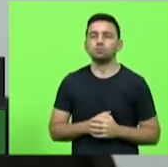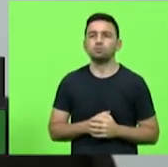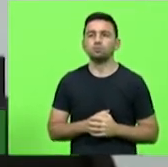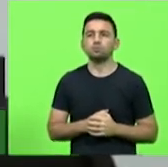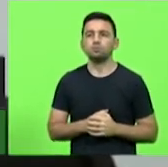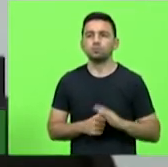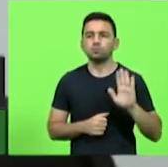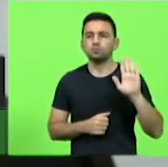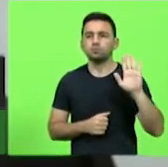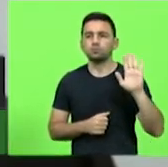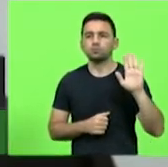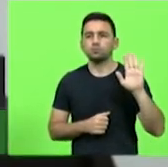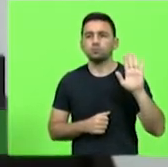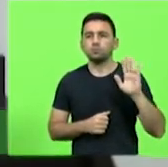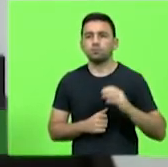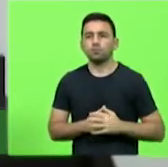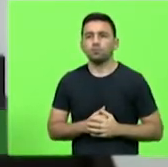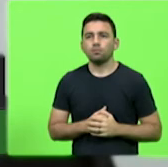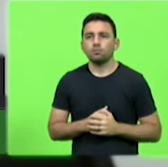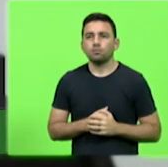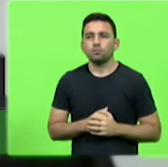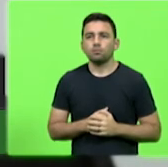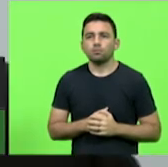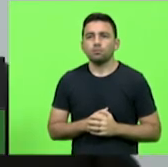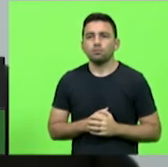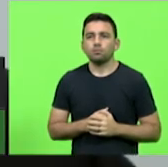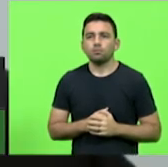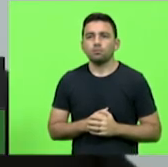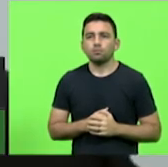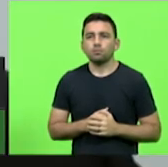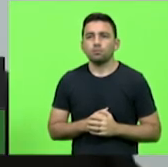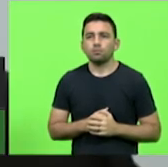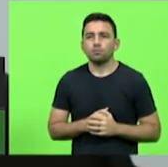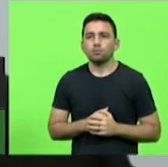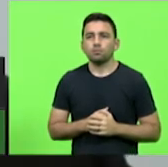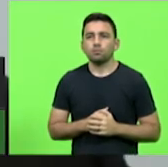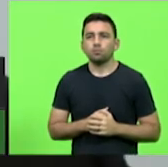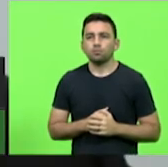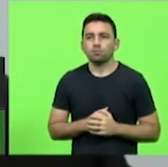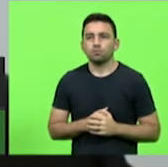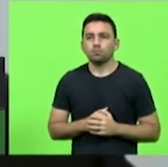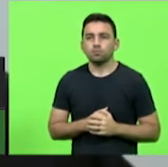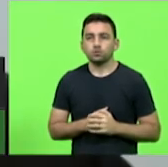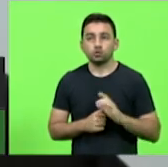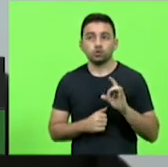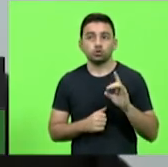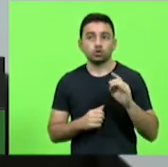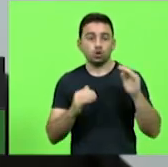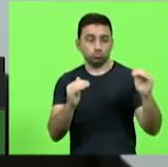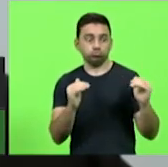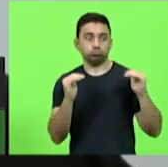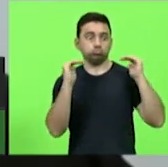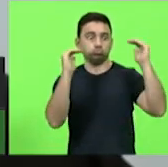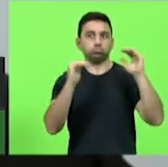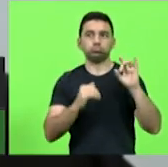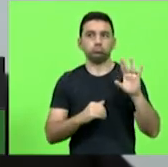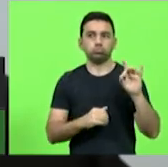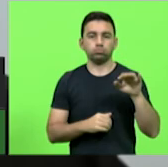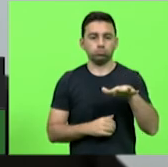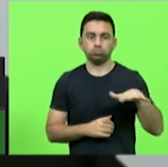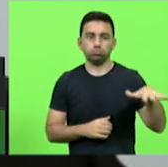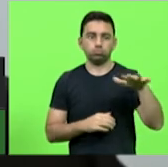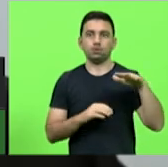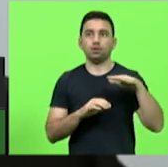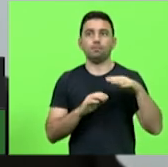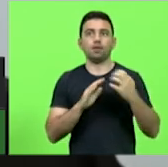Concedes uma parte? Ah, consigo, só um pouquinho. Só, não é pro grande apenas, é pro pequeno. É pro